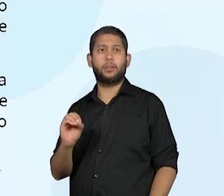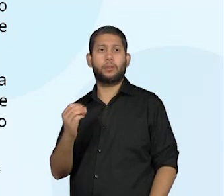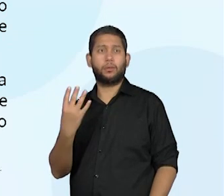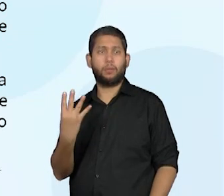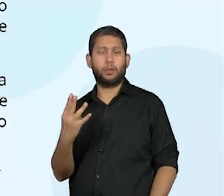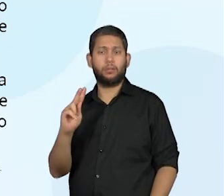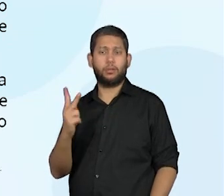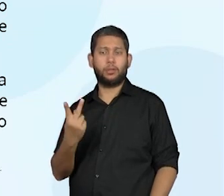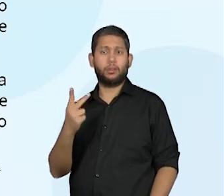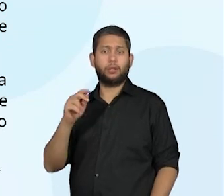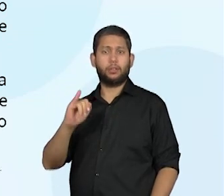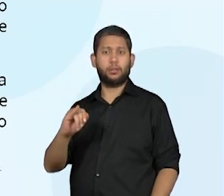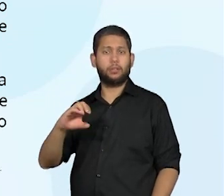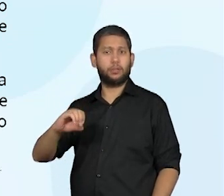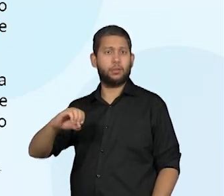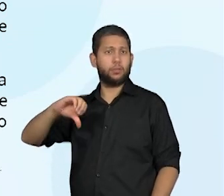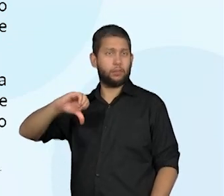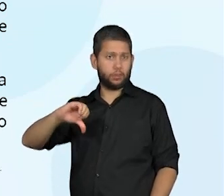EF04HI09 e a